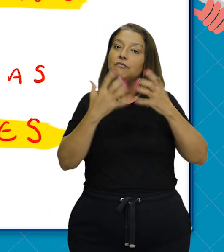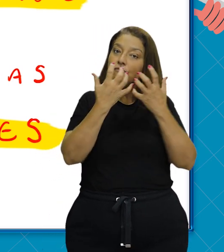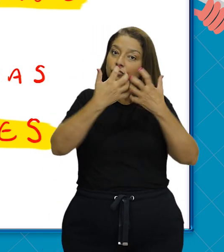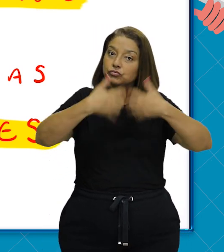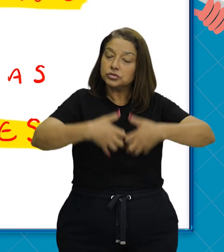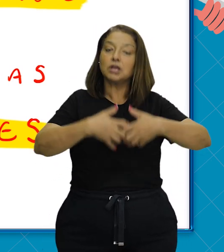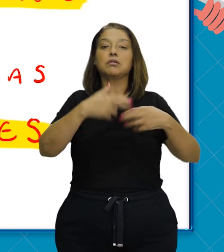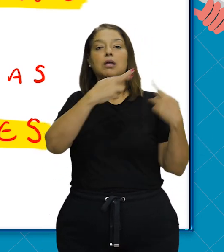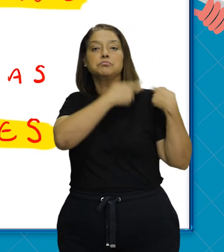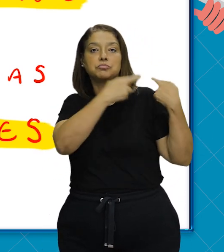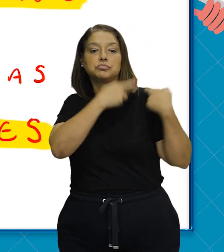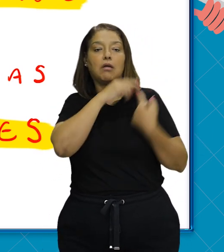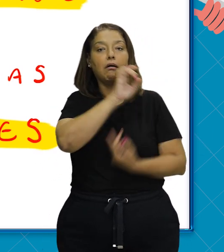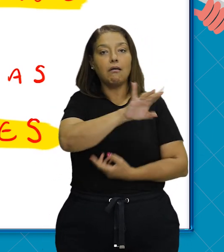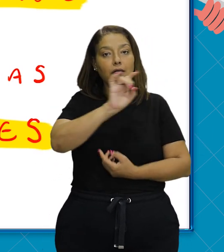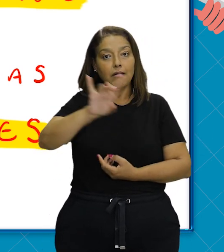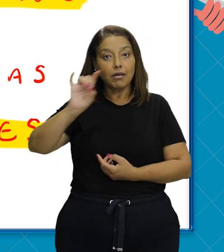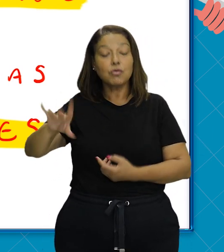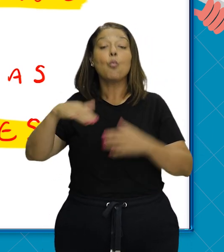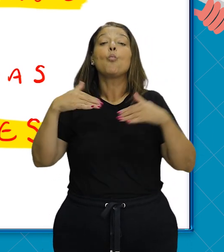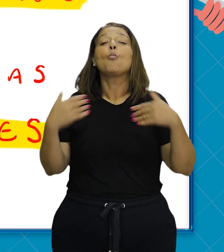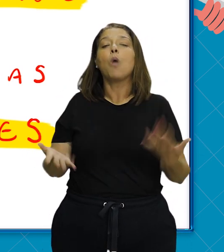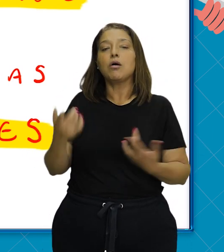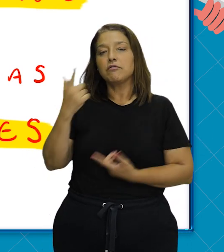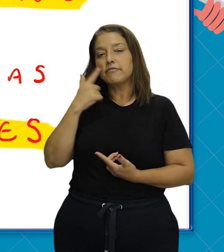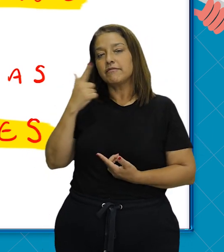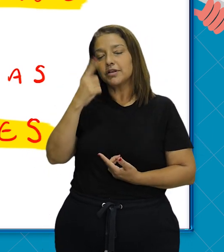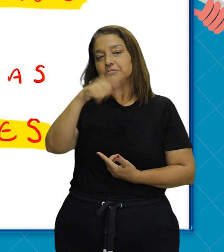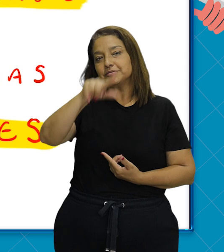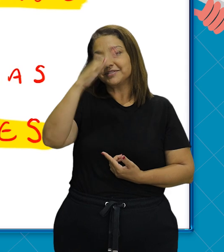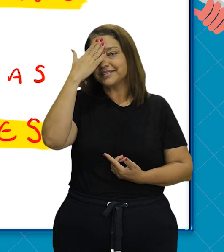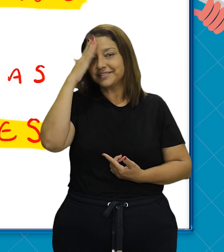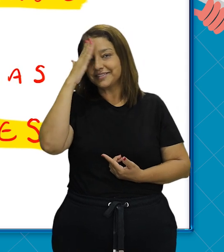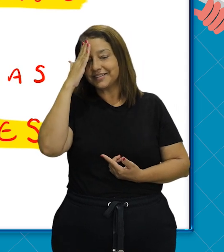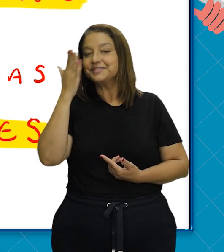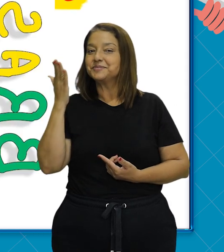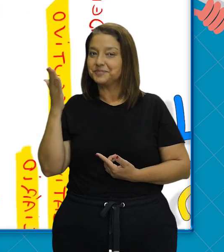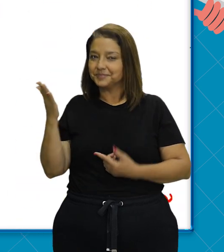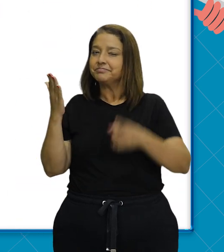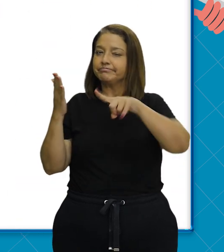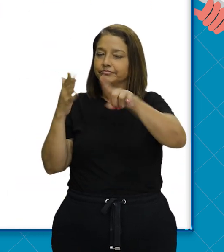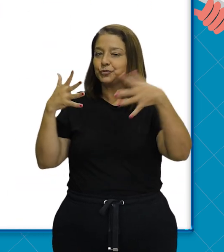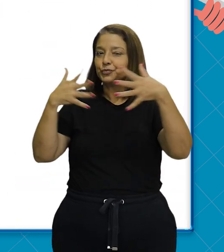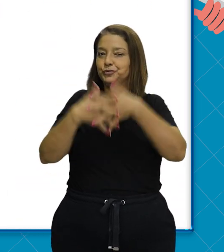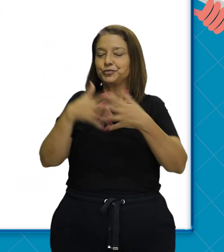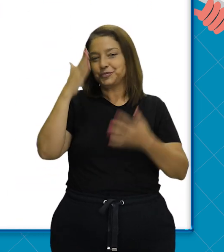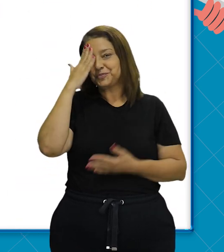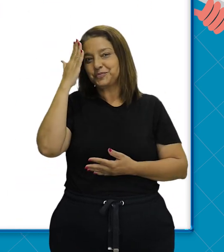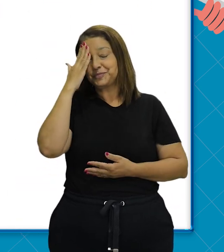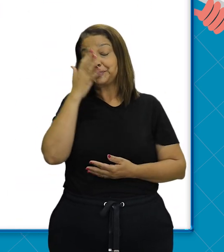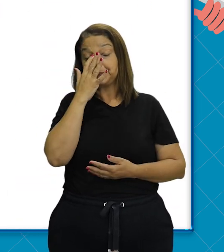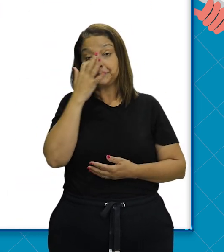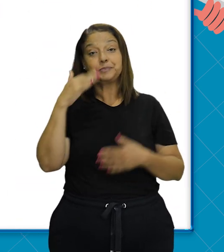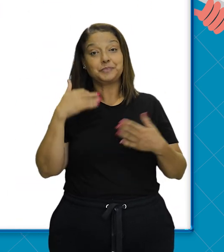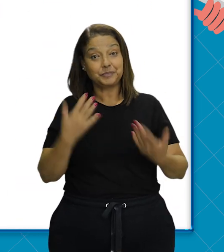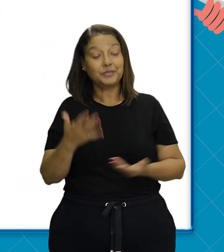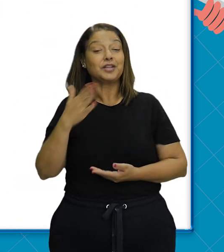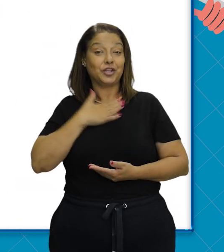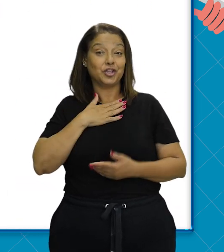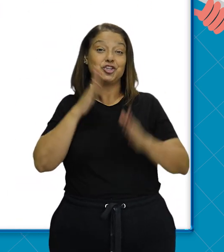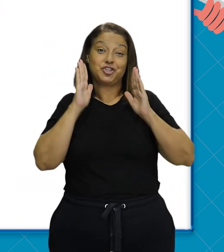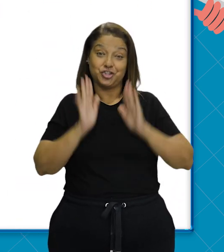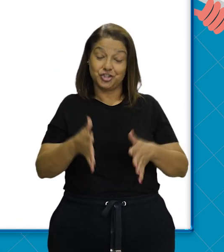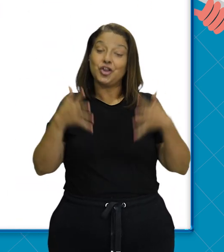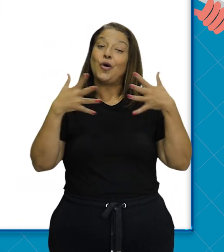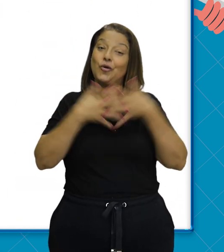funções e responsabilidades. Mas quais são elas? Bora lá entender, porque eu sei que isso aí te confunde bastante. Até porque já me